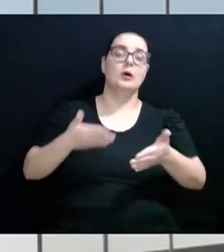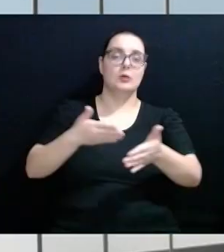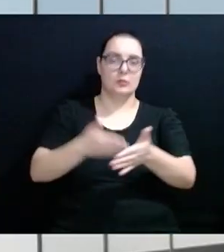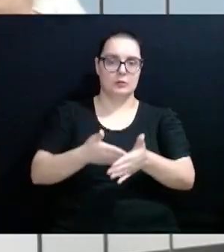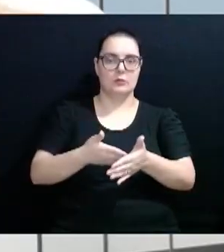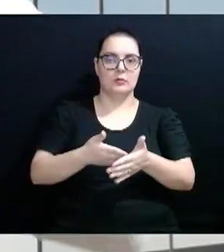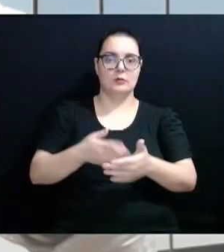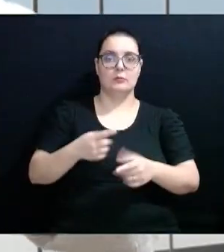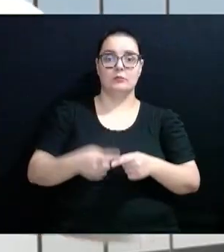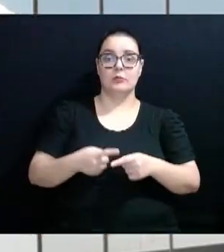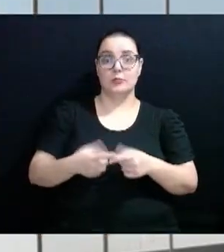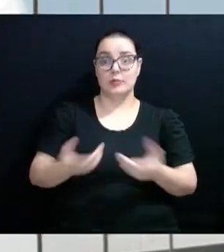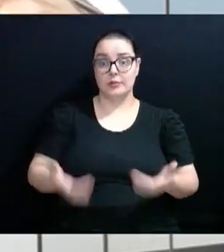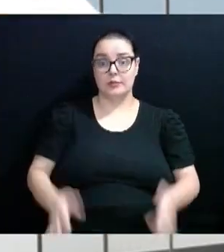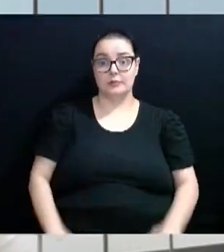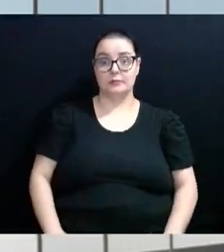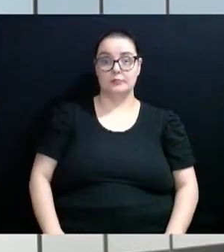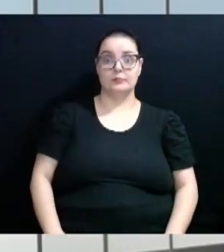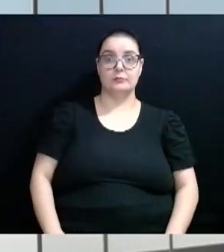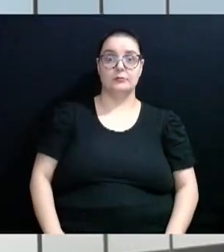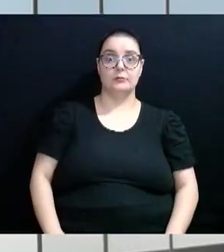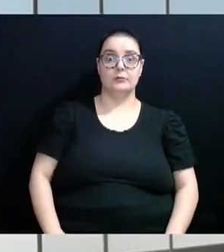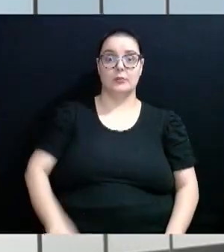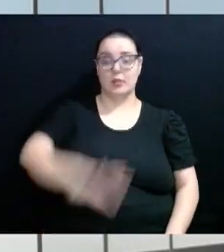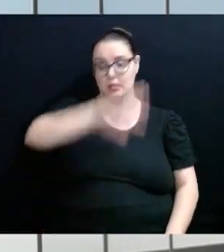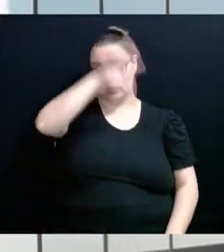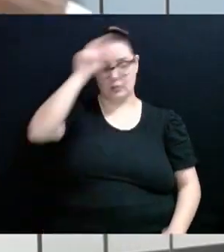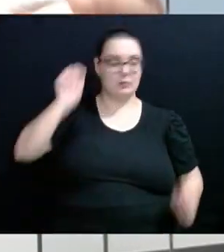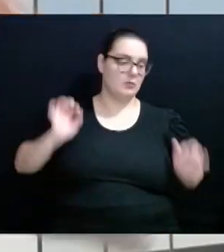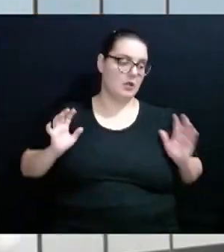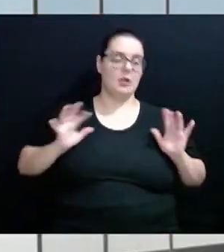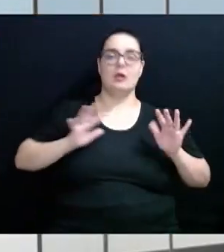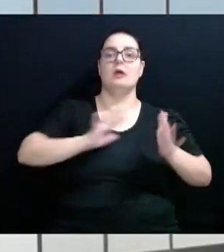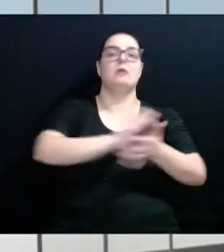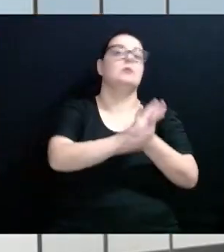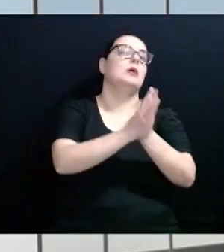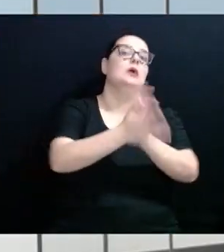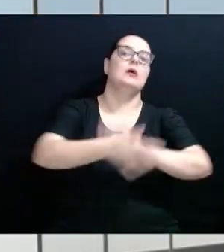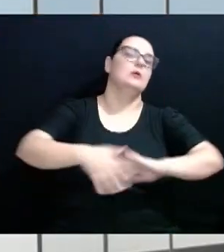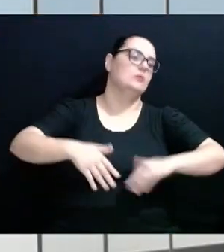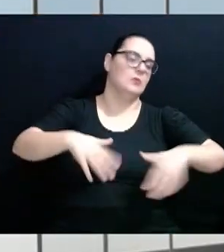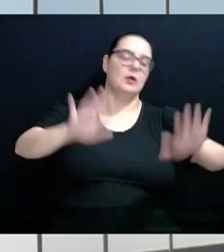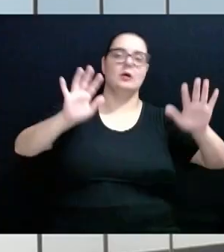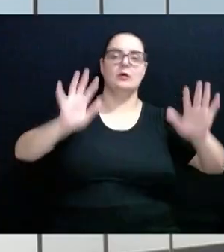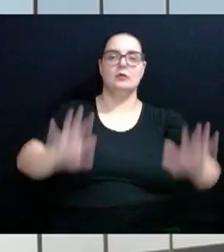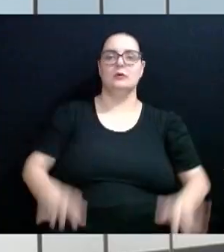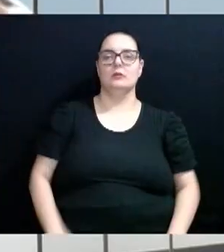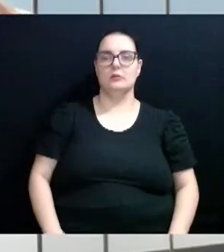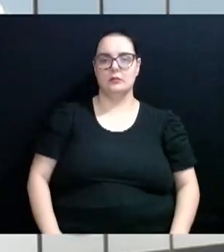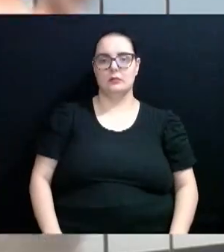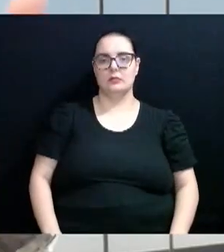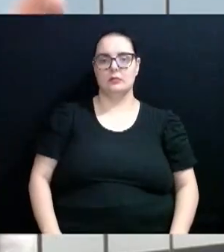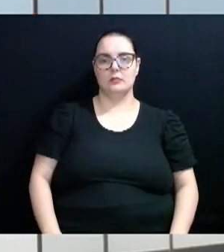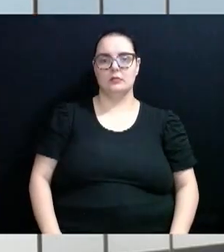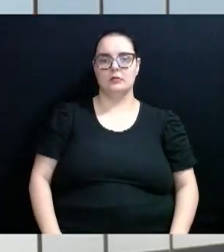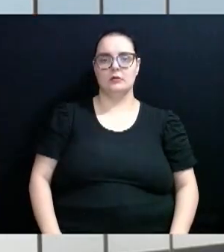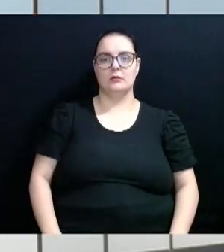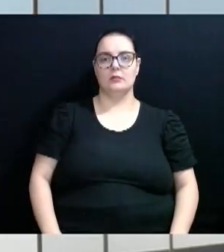né? Tá a Amazônia, então vamos mandar barcos para a Amazônia. Daqui a